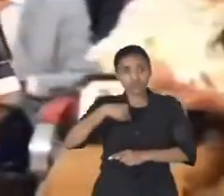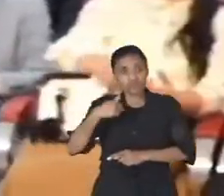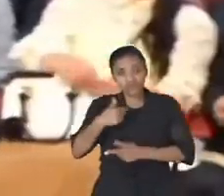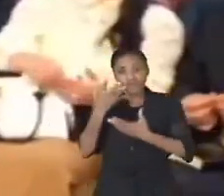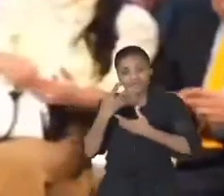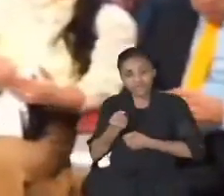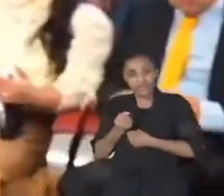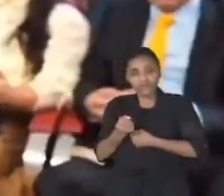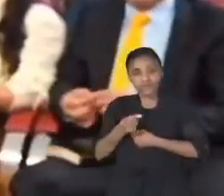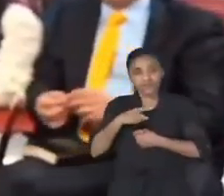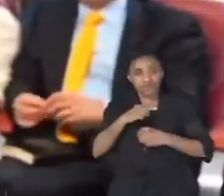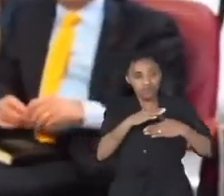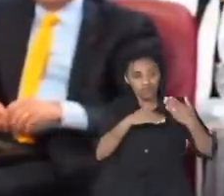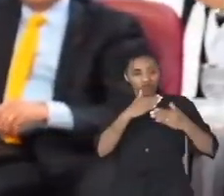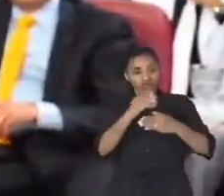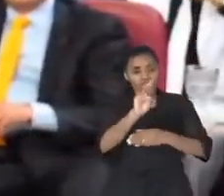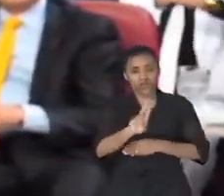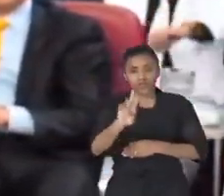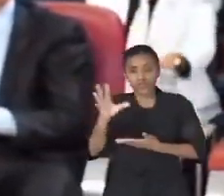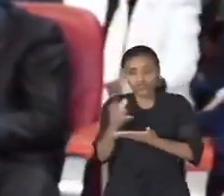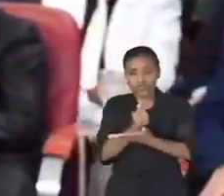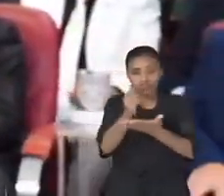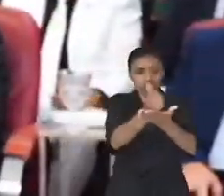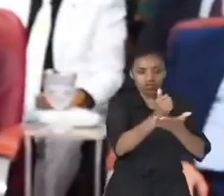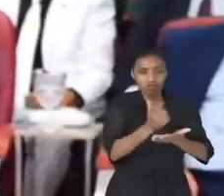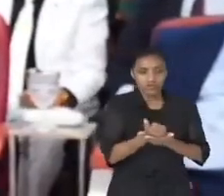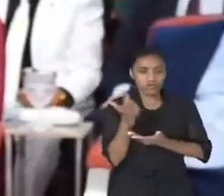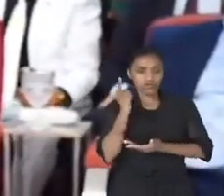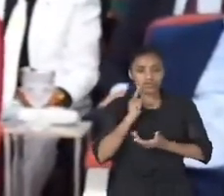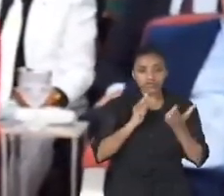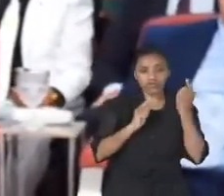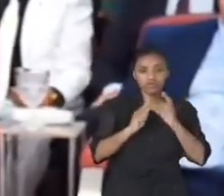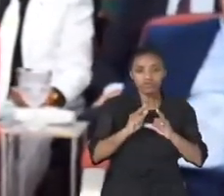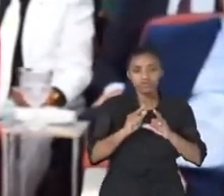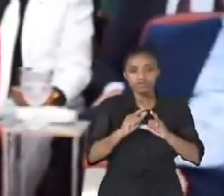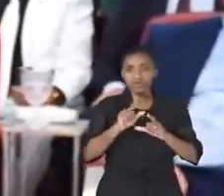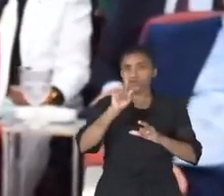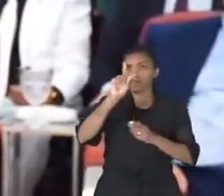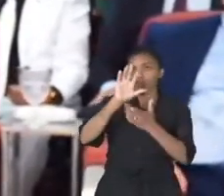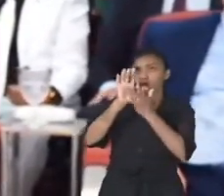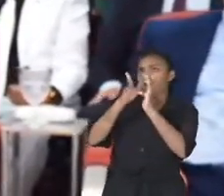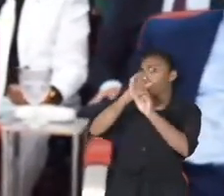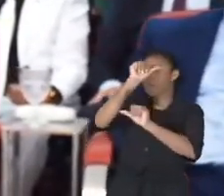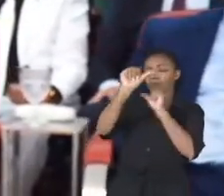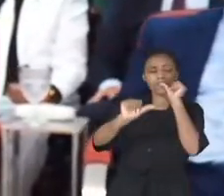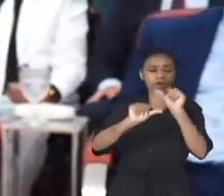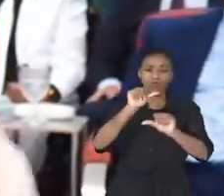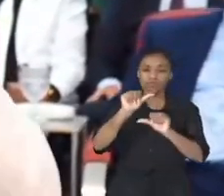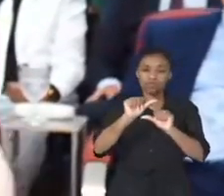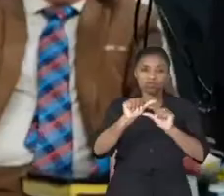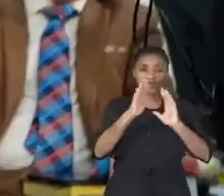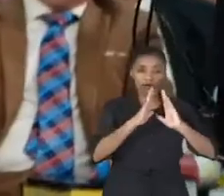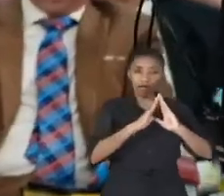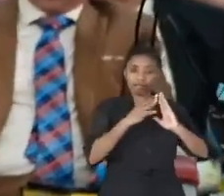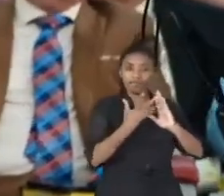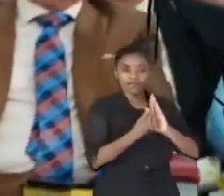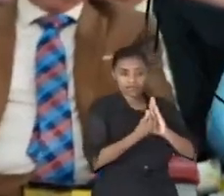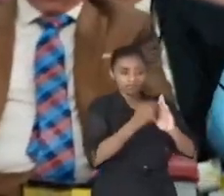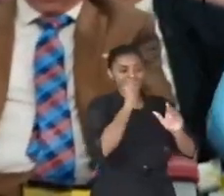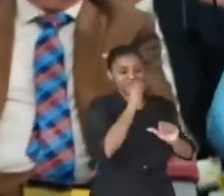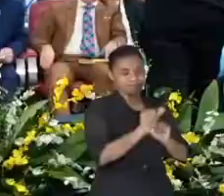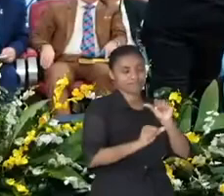desfrutar na medida que eu consegui conquistá-lo e convencê-lo. Ele não mudou. A igreja é quem